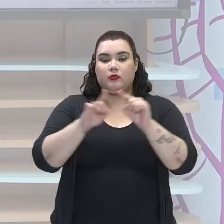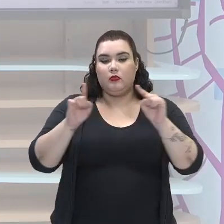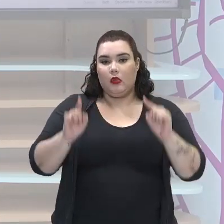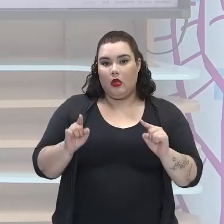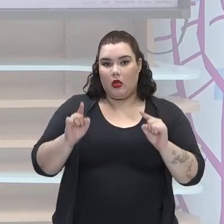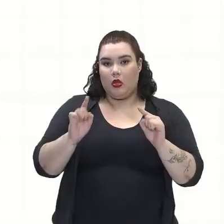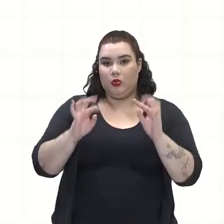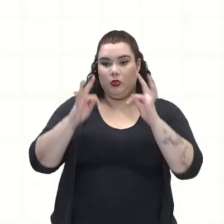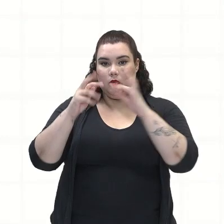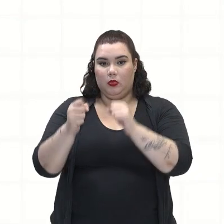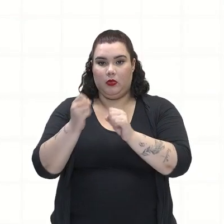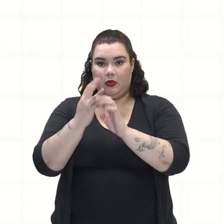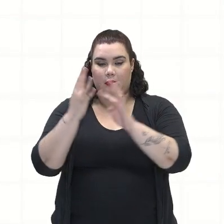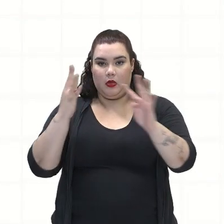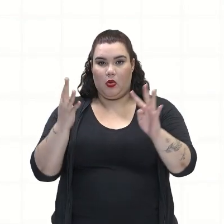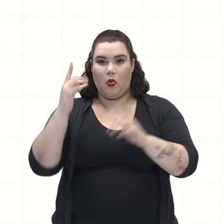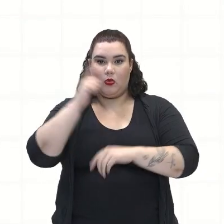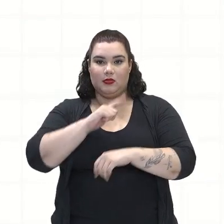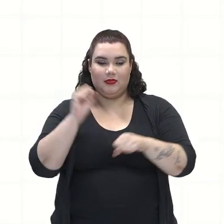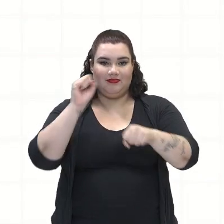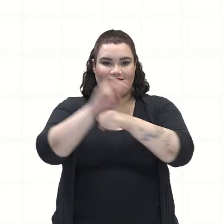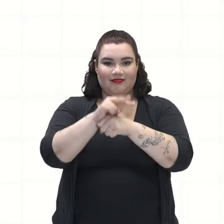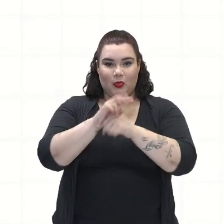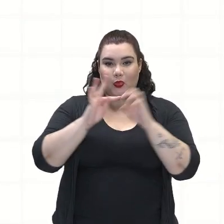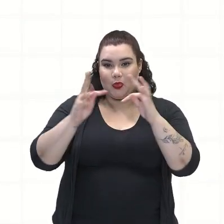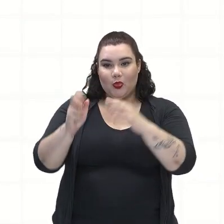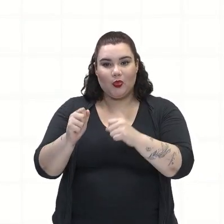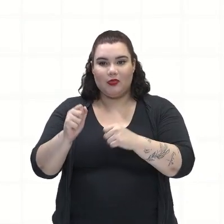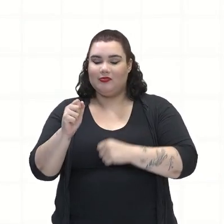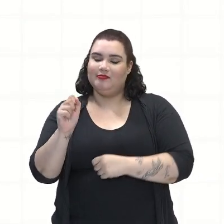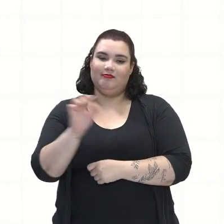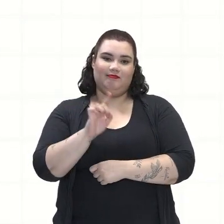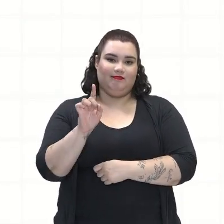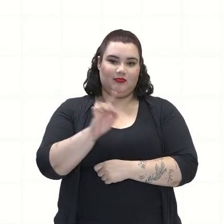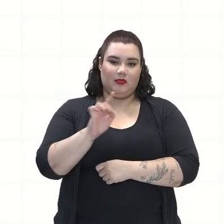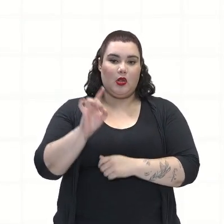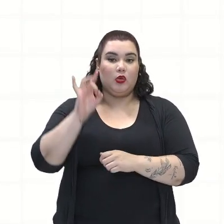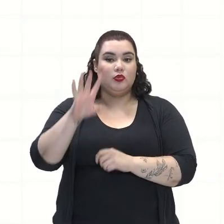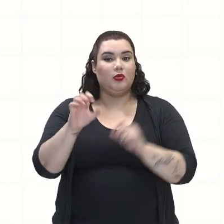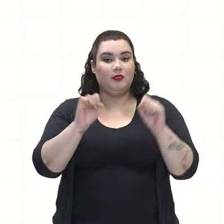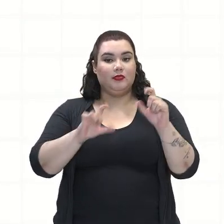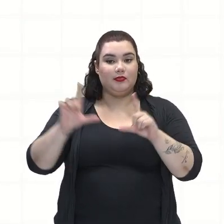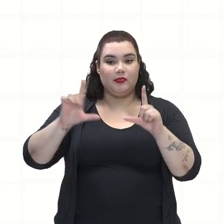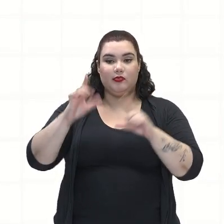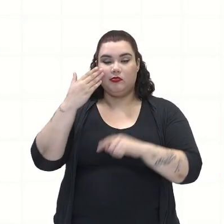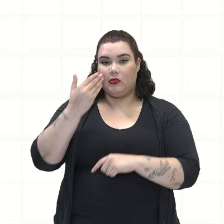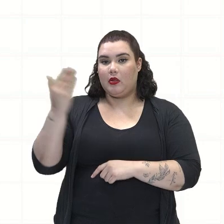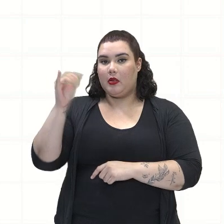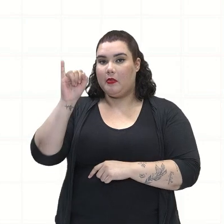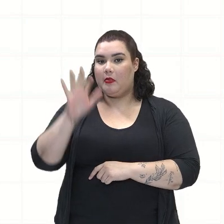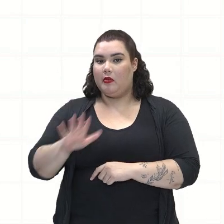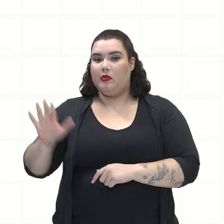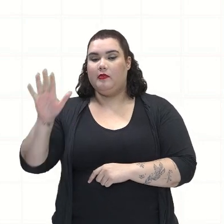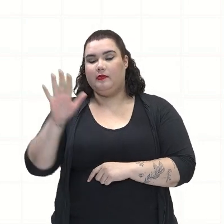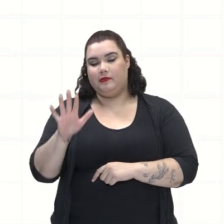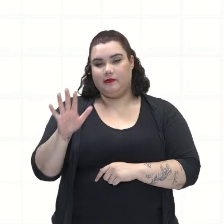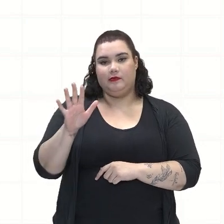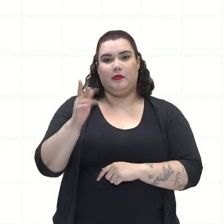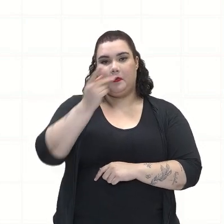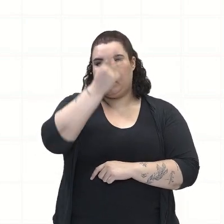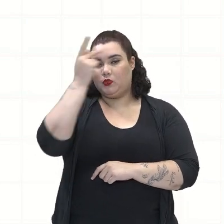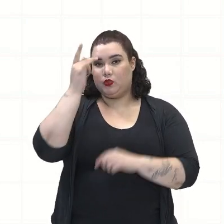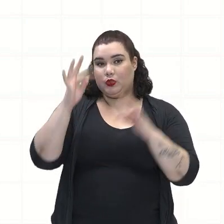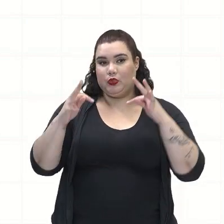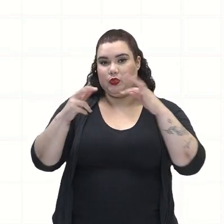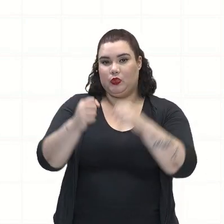todo mundo que está nessa fila consegue emprego, né? Como a gente está vendo aí apenas na tela. Nem todo mundo aí consegue